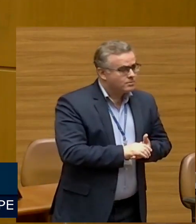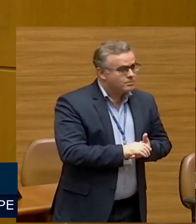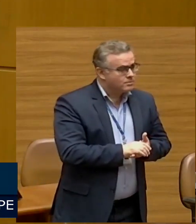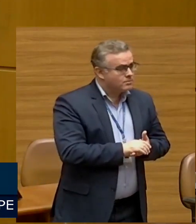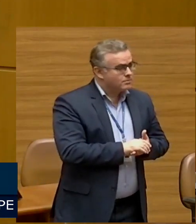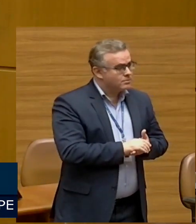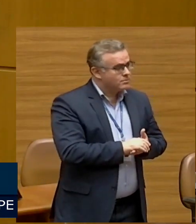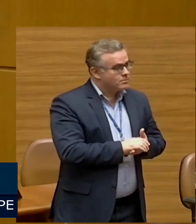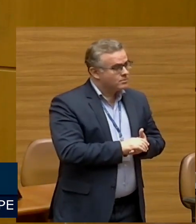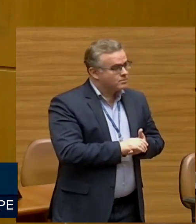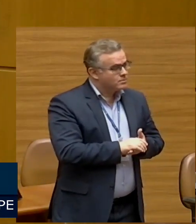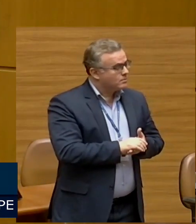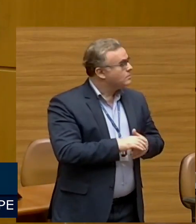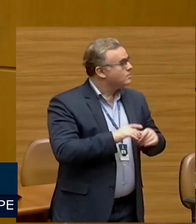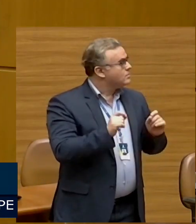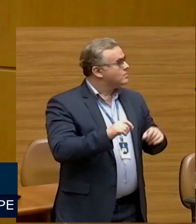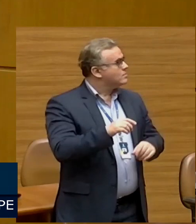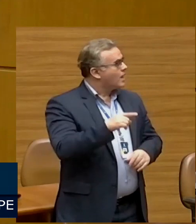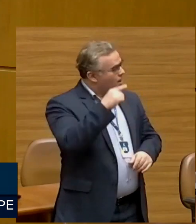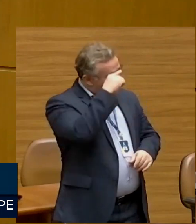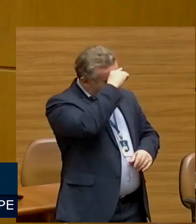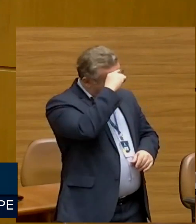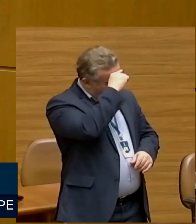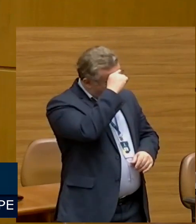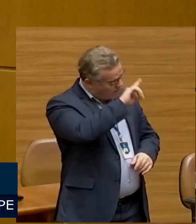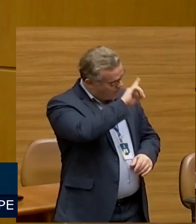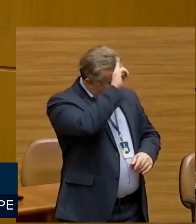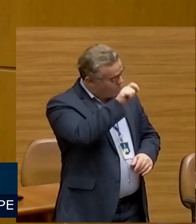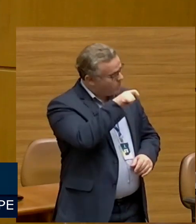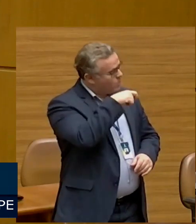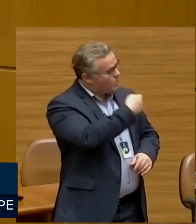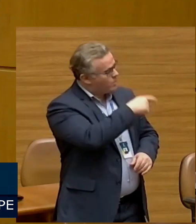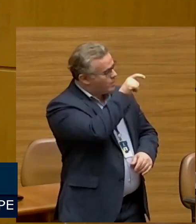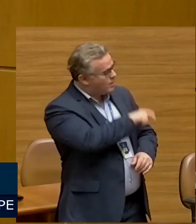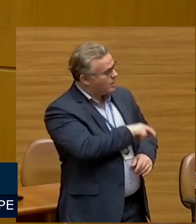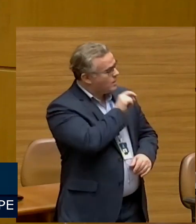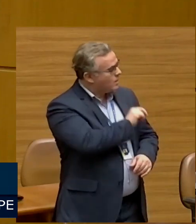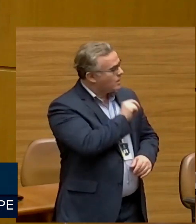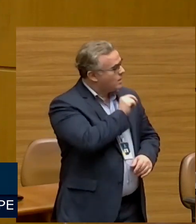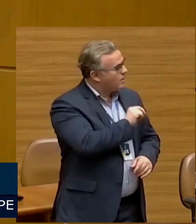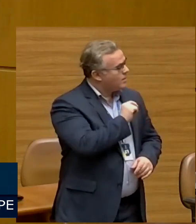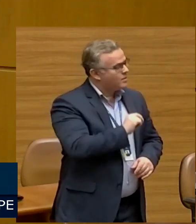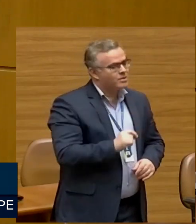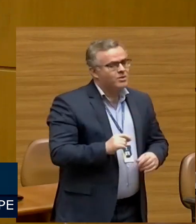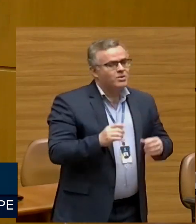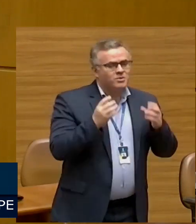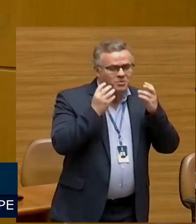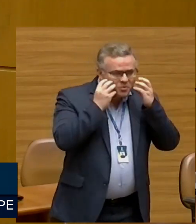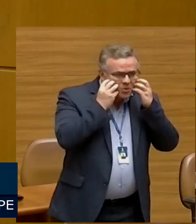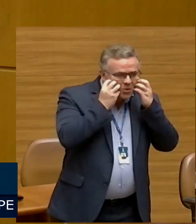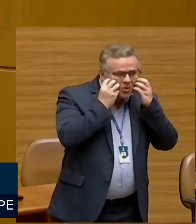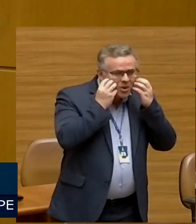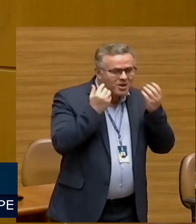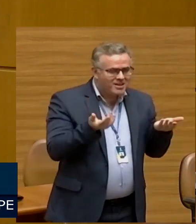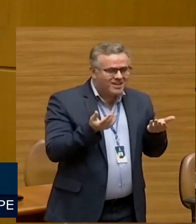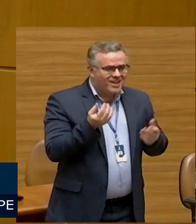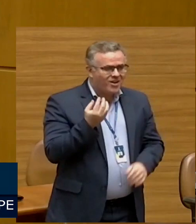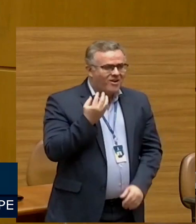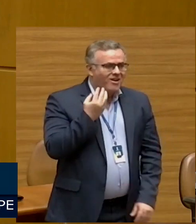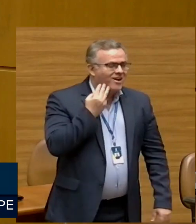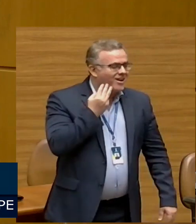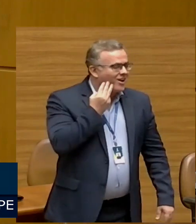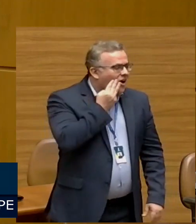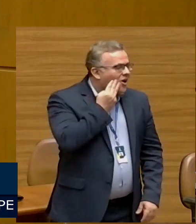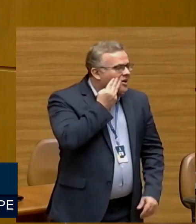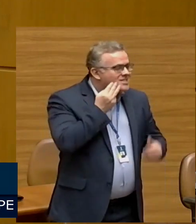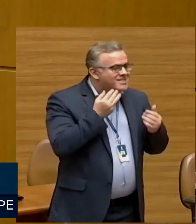dado pelo meu querido Rafael. É, acho que ele disse que eu tenho as bochechas muito rosadas e que fico sorrindo o tempo